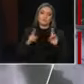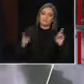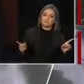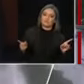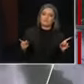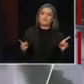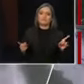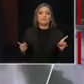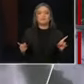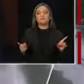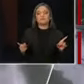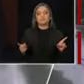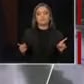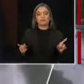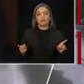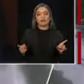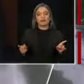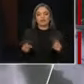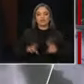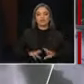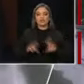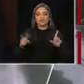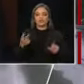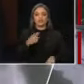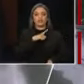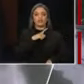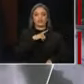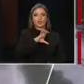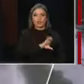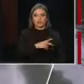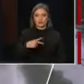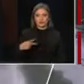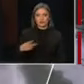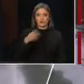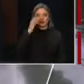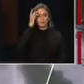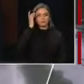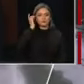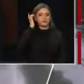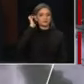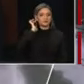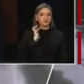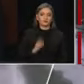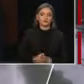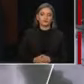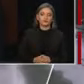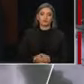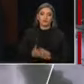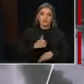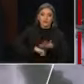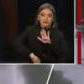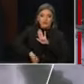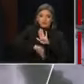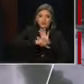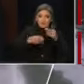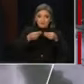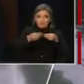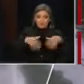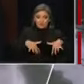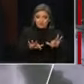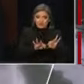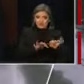qualificado indicado no Código Penal. O crime de dano, na sua modalidade simples,